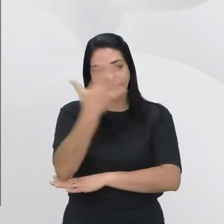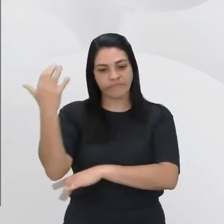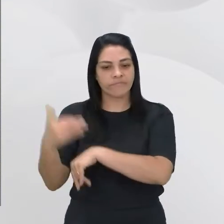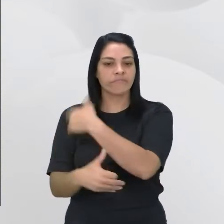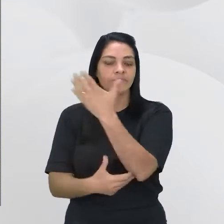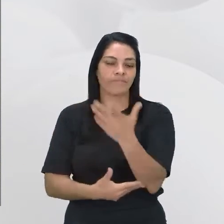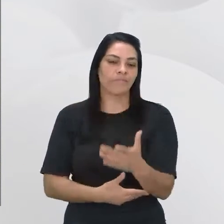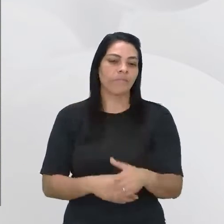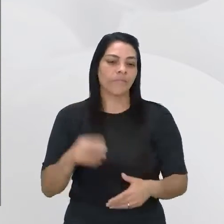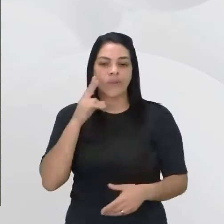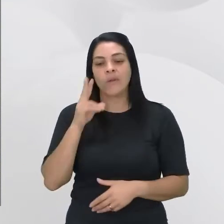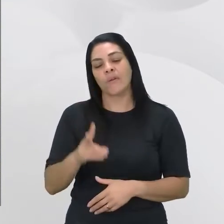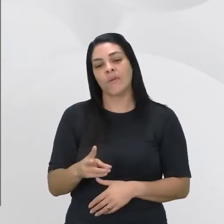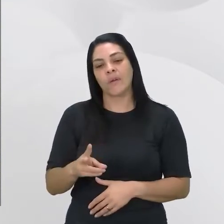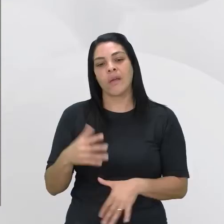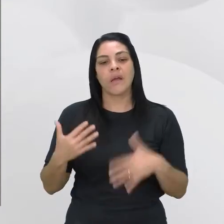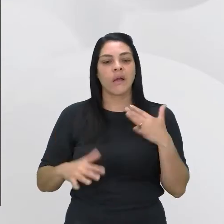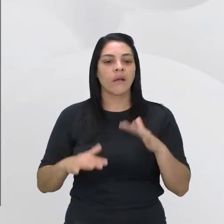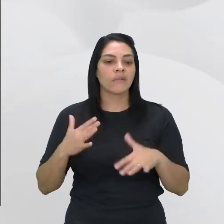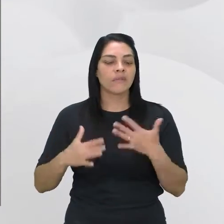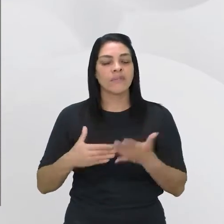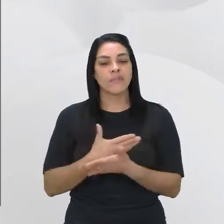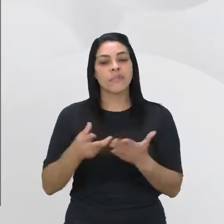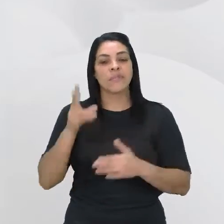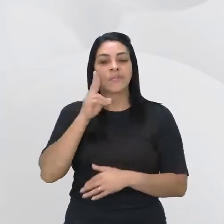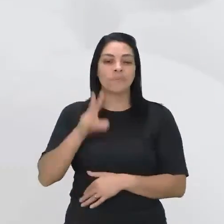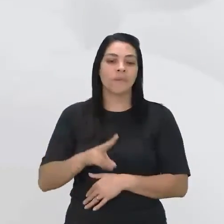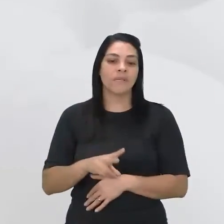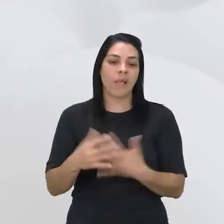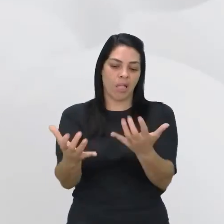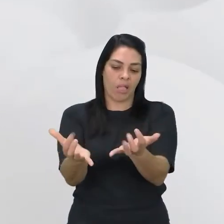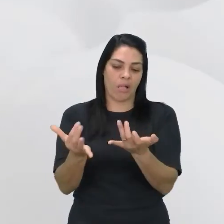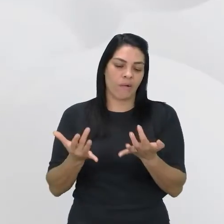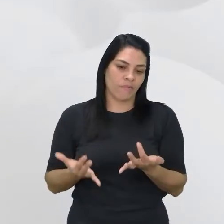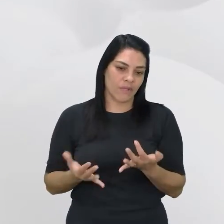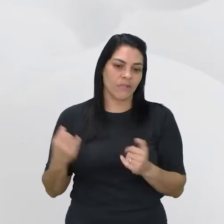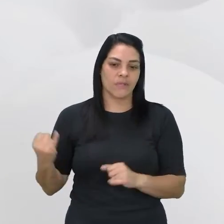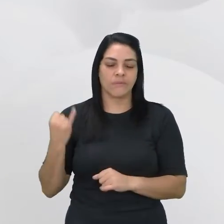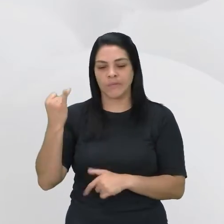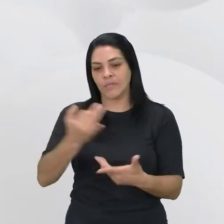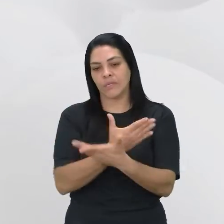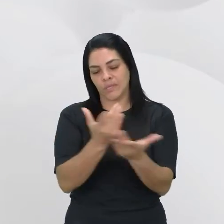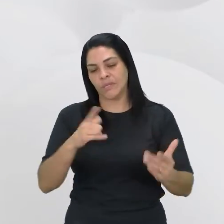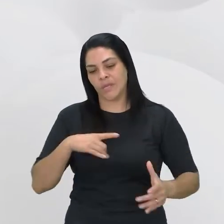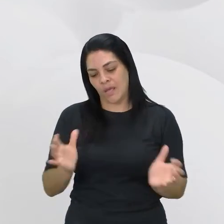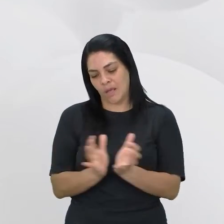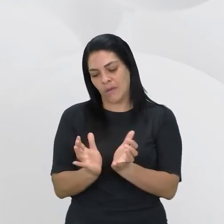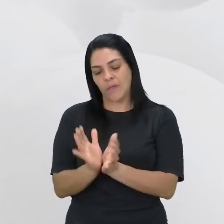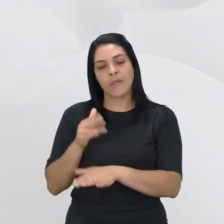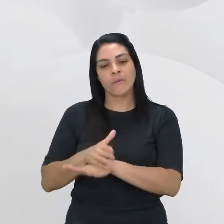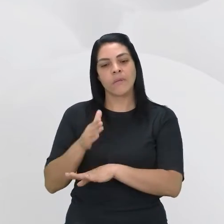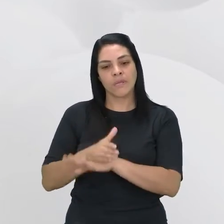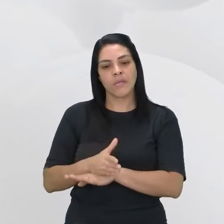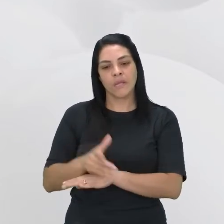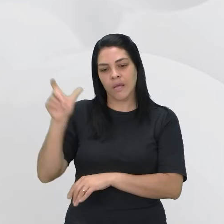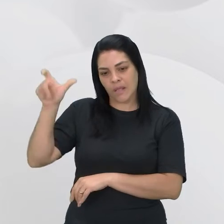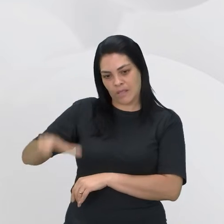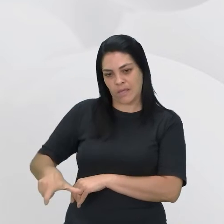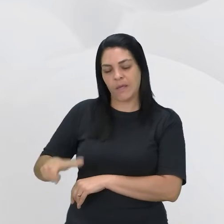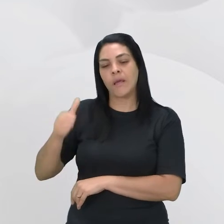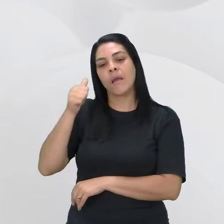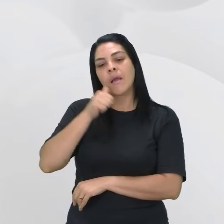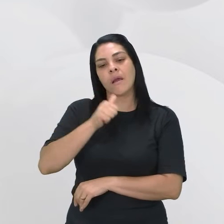essa cara que muitas vezes é visto como um matagal, né? E a importância da gente ter a comunidade participando. E aí é uma senhora, né, que